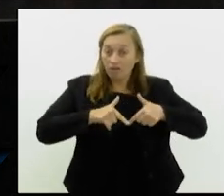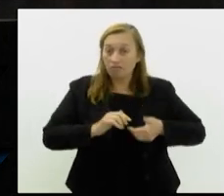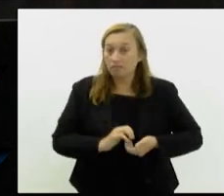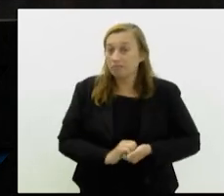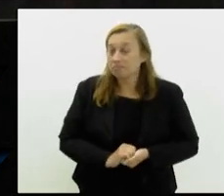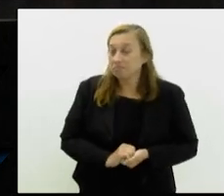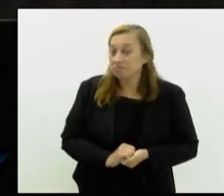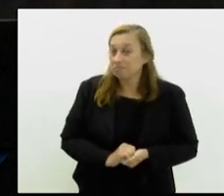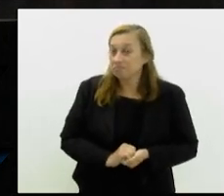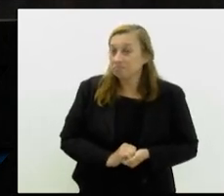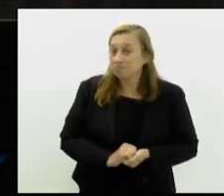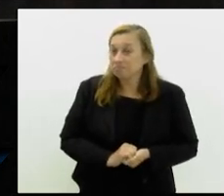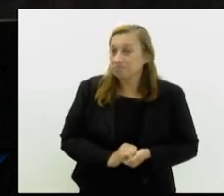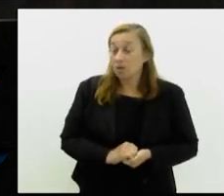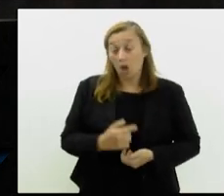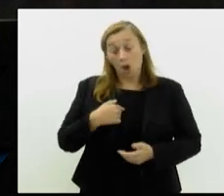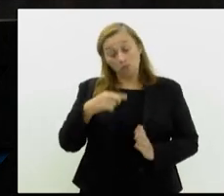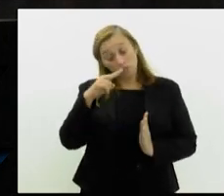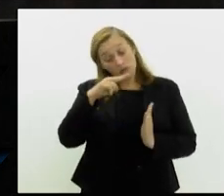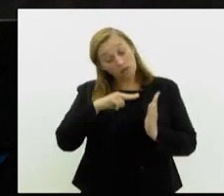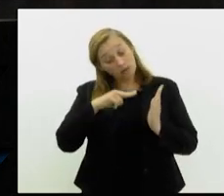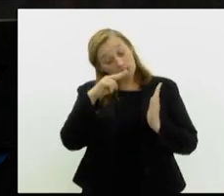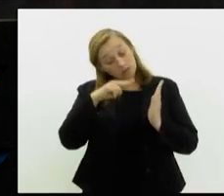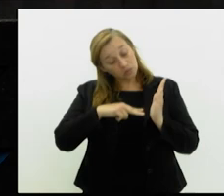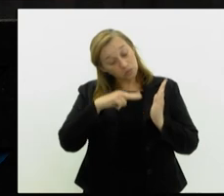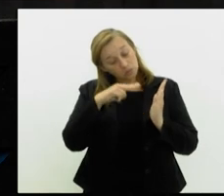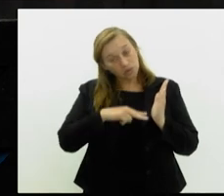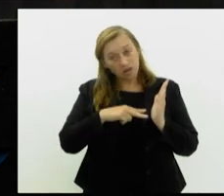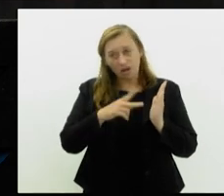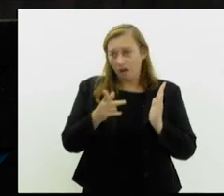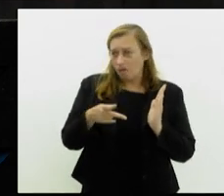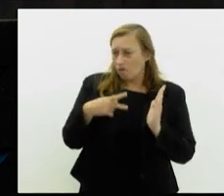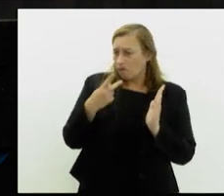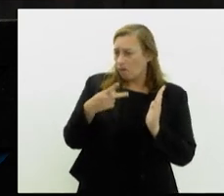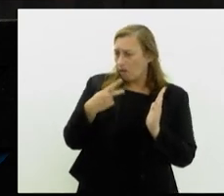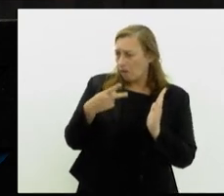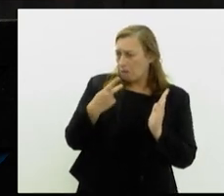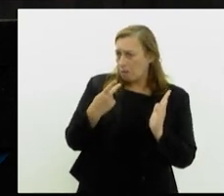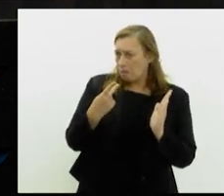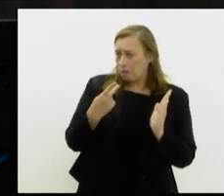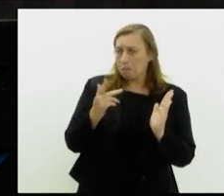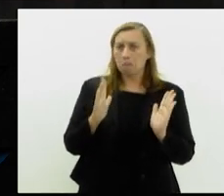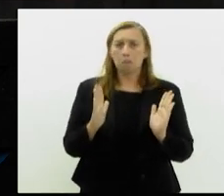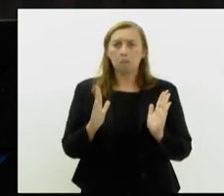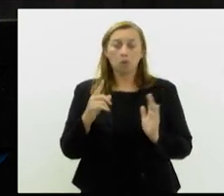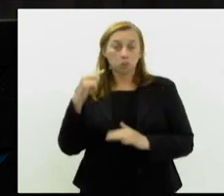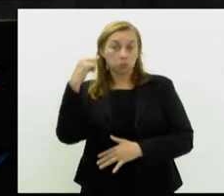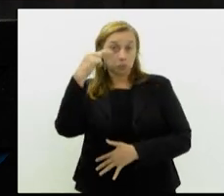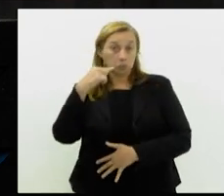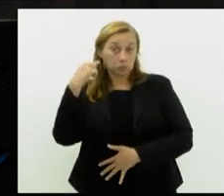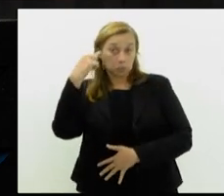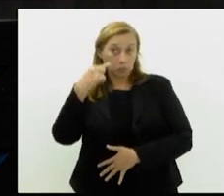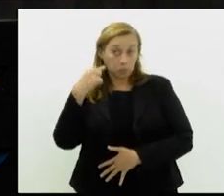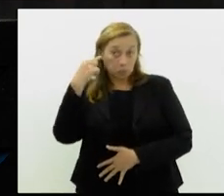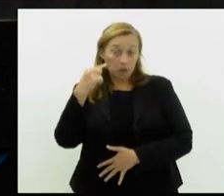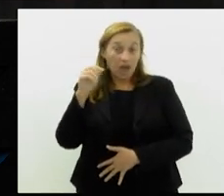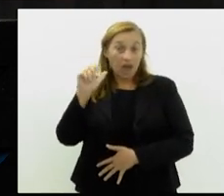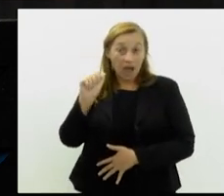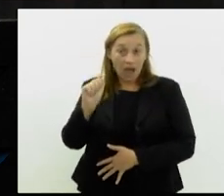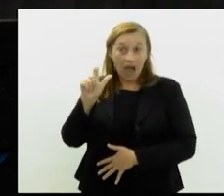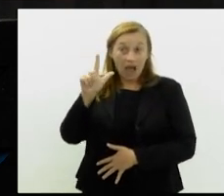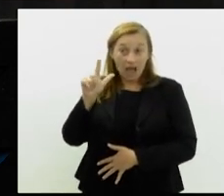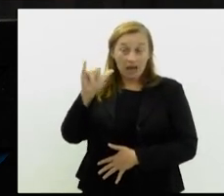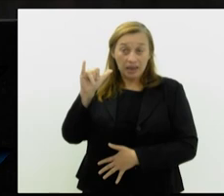Israelita eu li aqui o discurso do advogado ariberto de